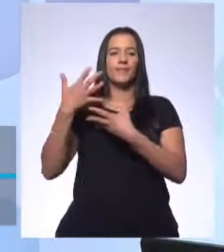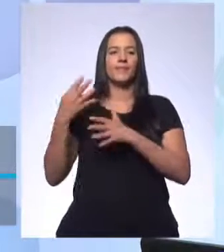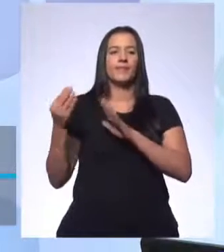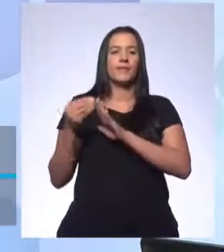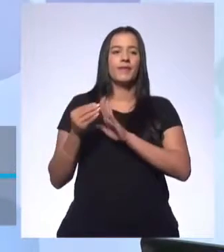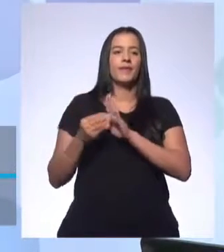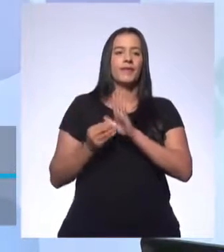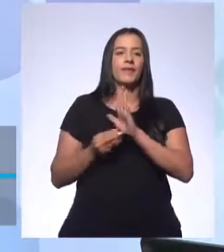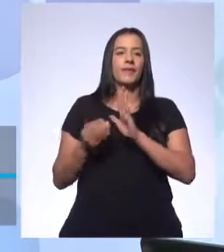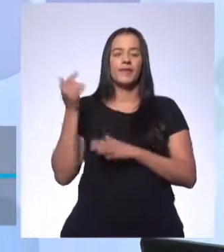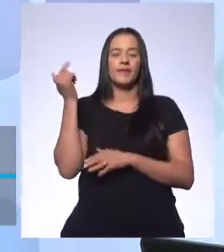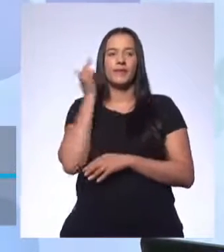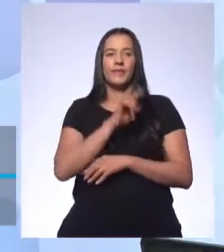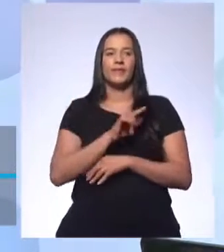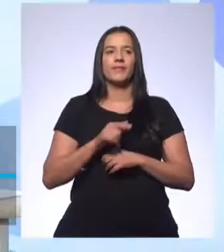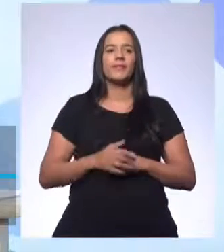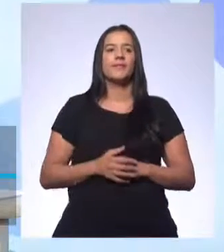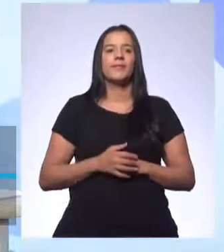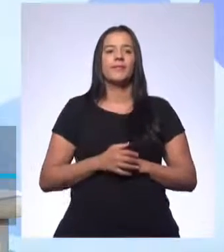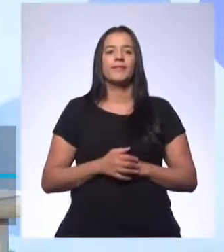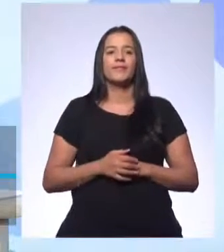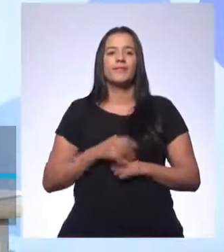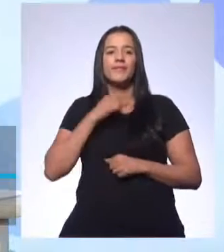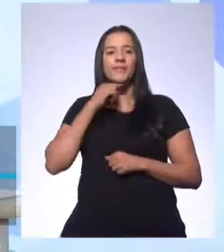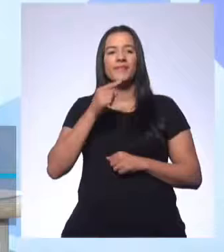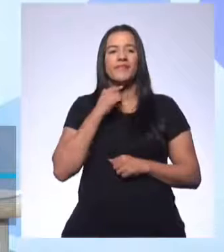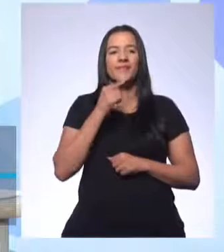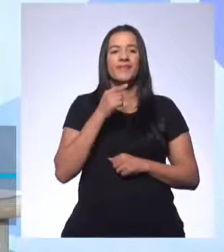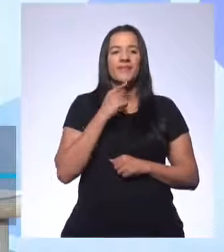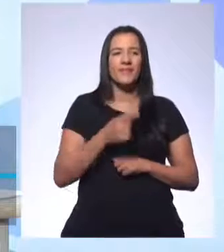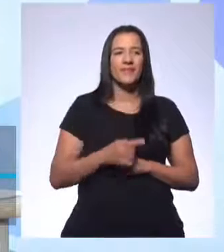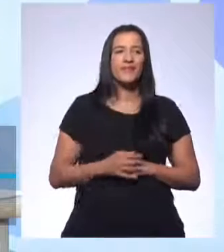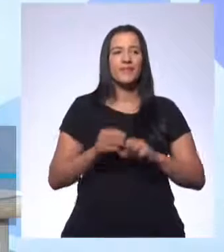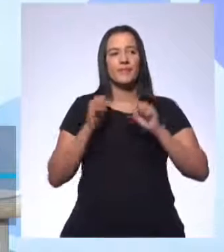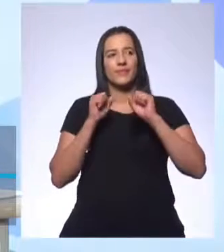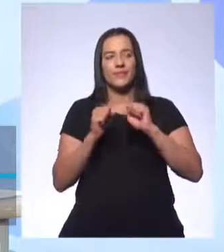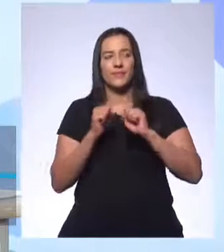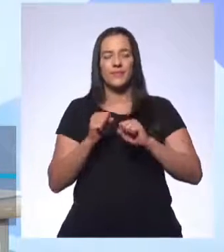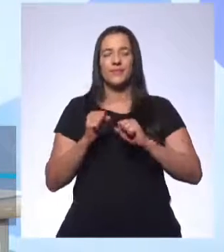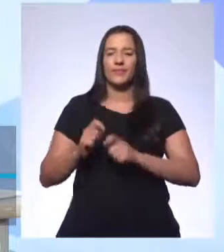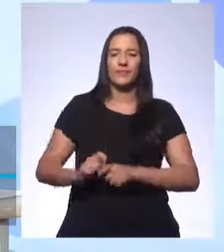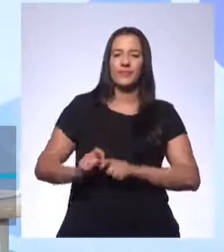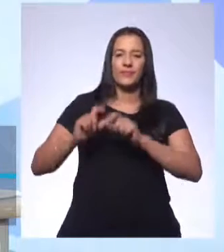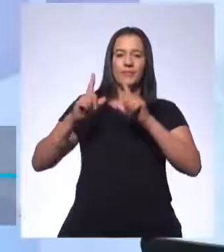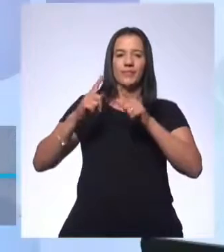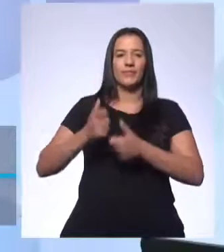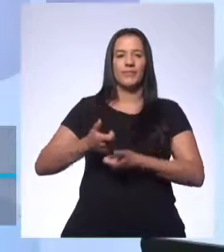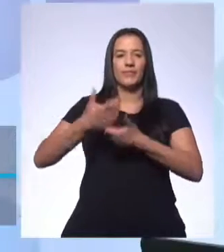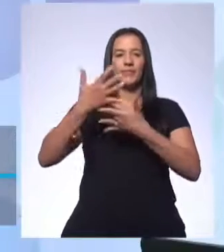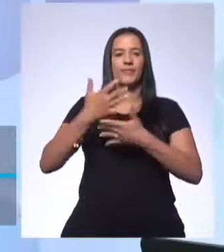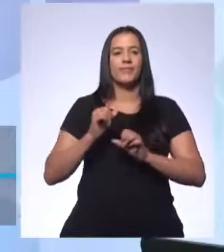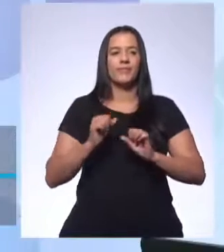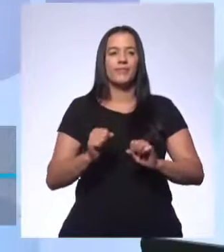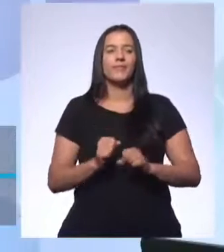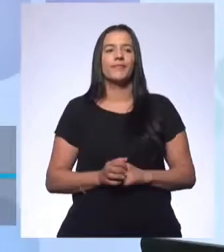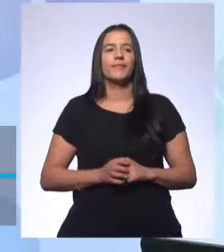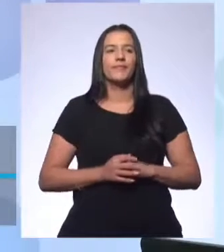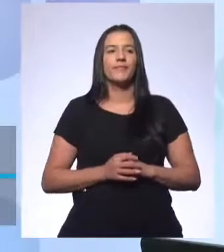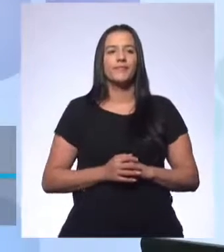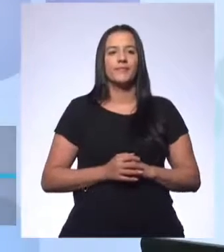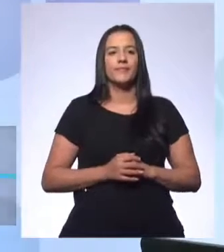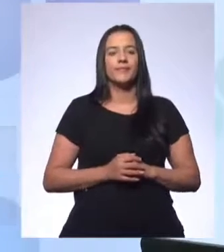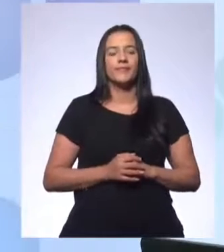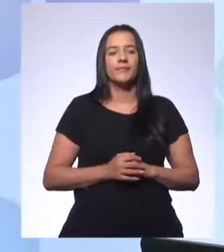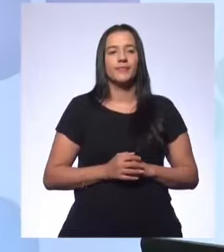colocar se você teve. Pena que não dá para mandar áudio, né, no chat. Poderia, né? A gente poderia abrir esse precedente e tal. Mas vamos começar